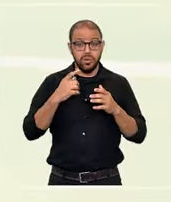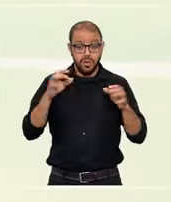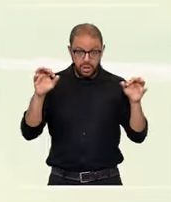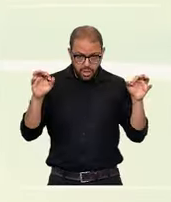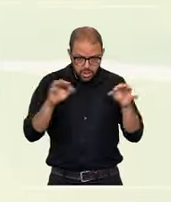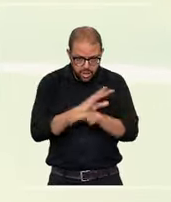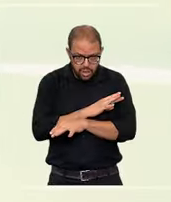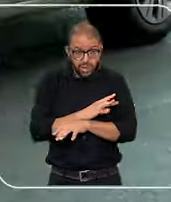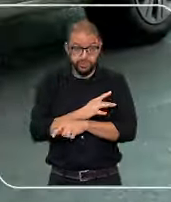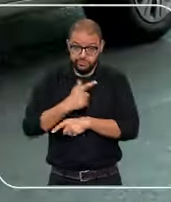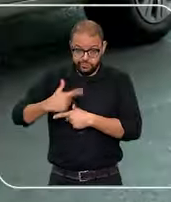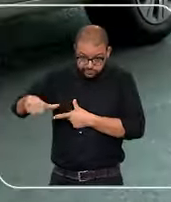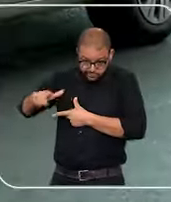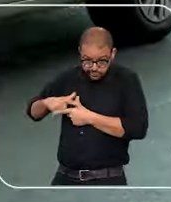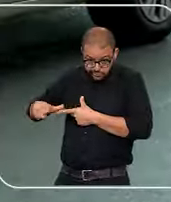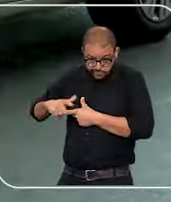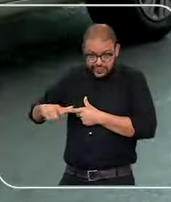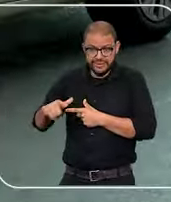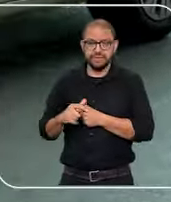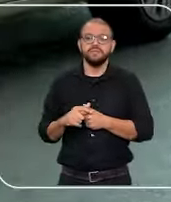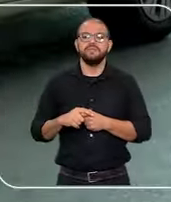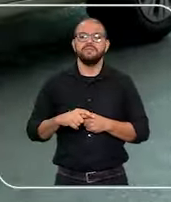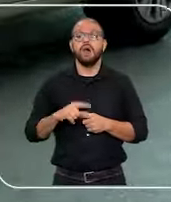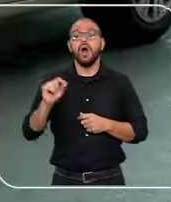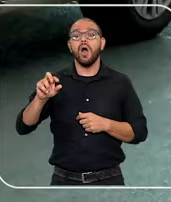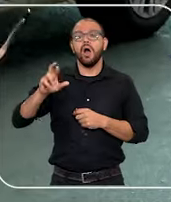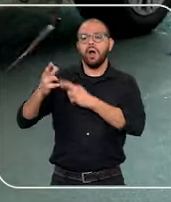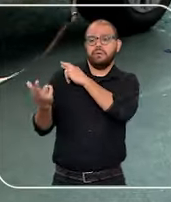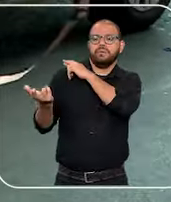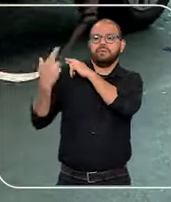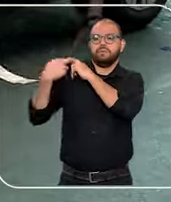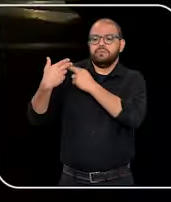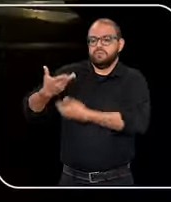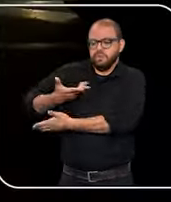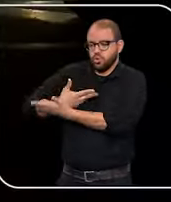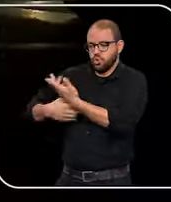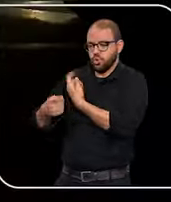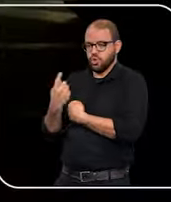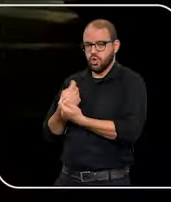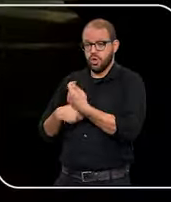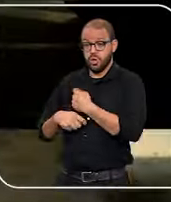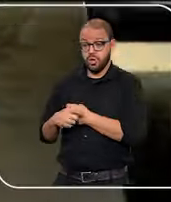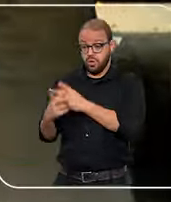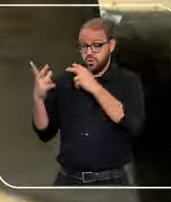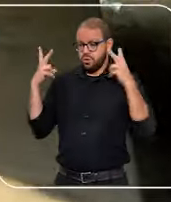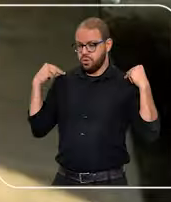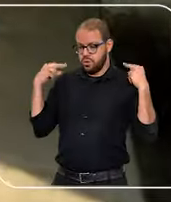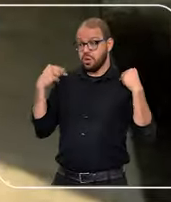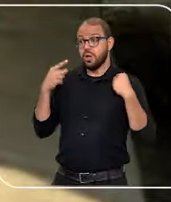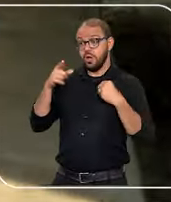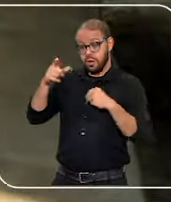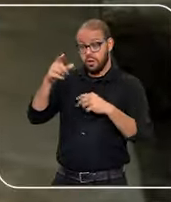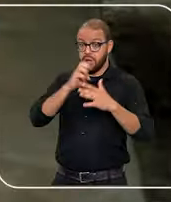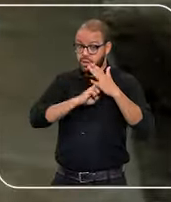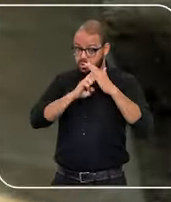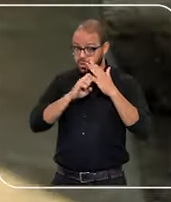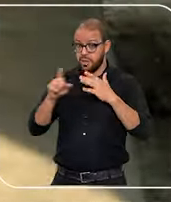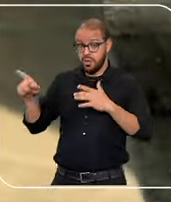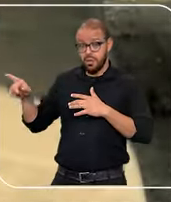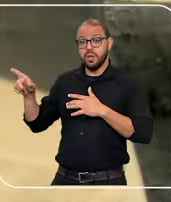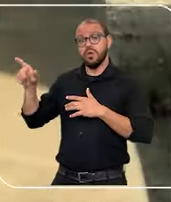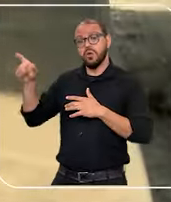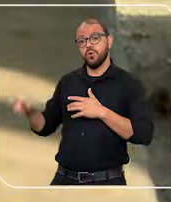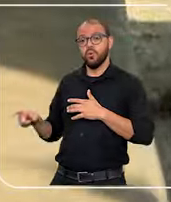Quando a corrida termina em dor de cabeça, a responsabilidade é definida dentro de uma relação comercial entre motoristas, plataformas